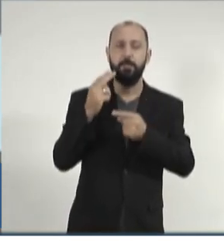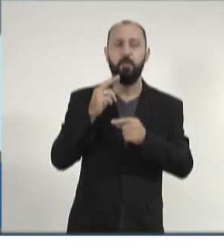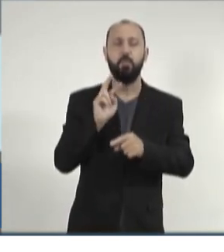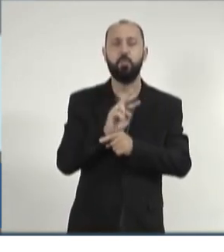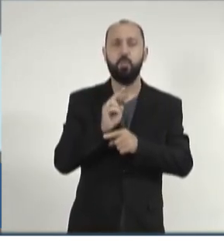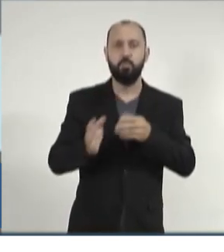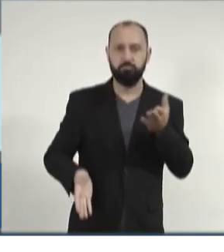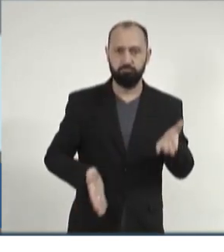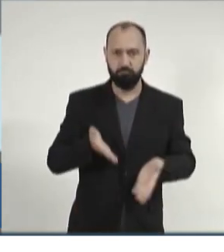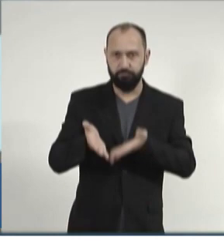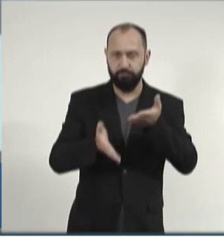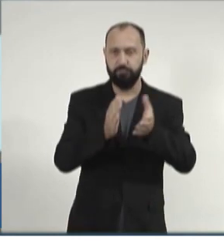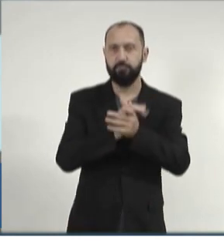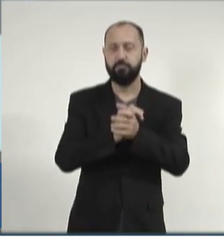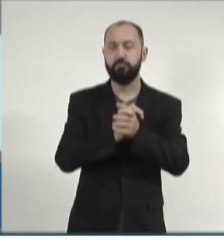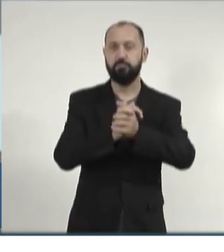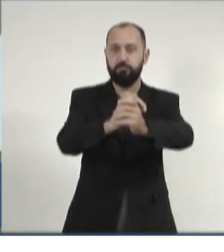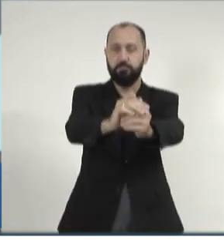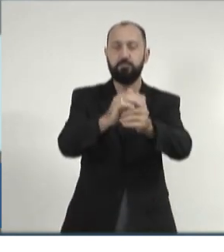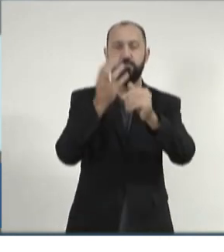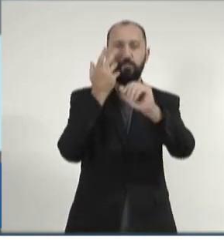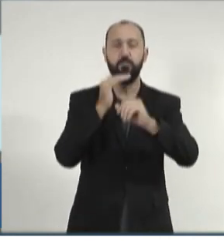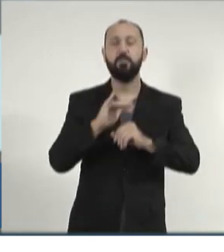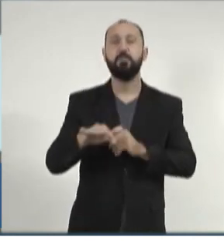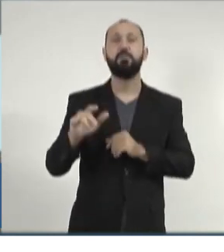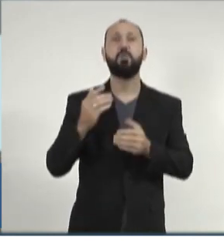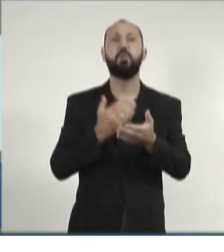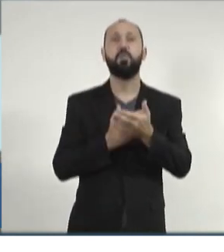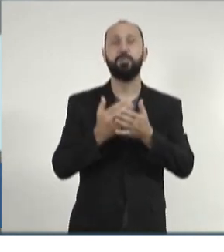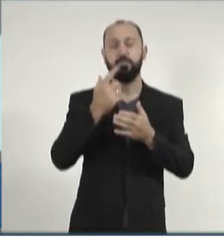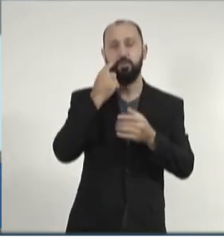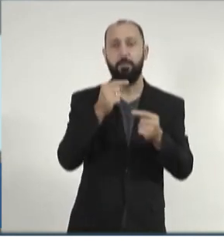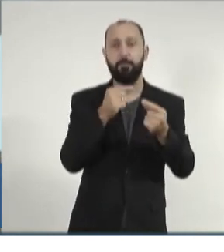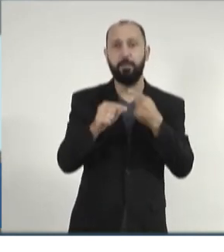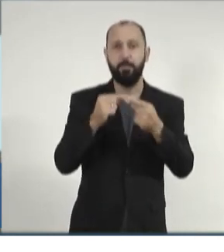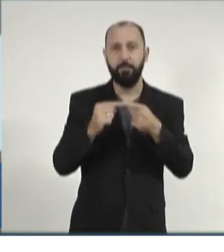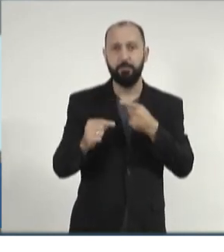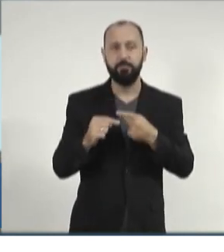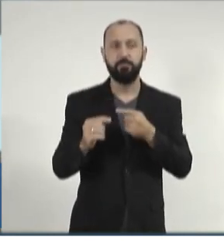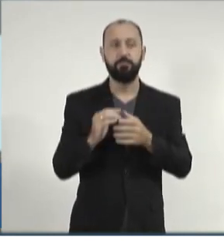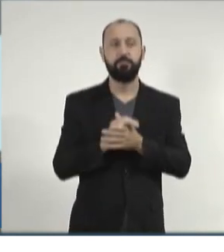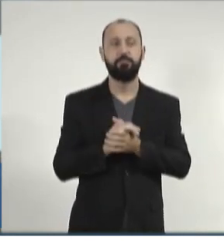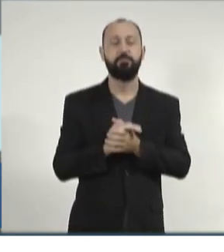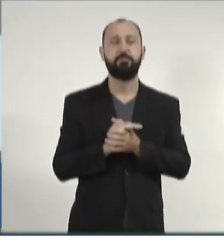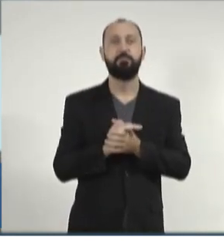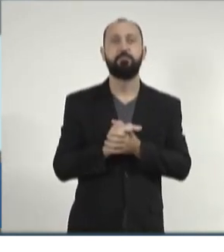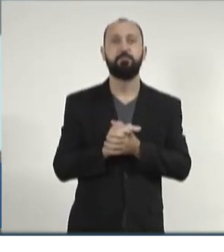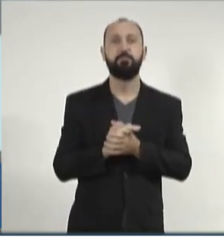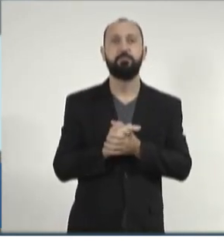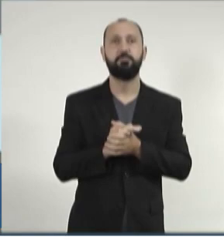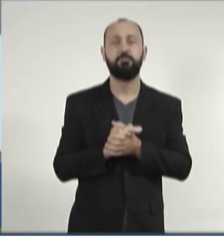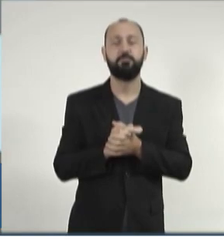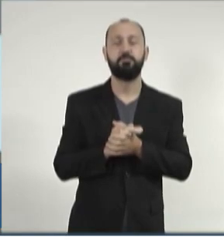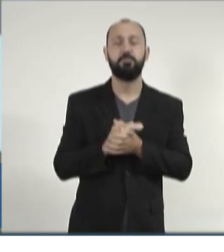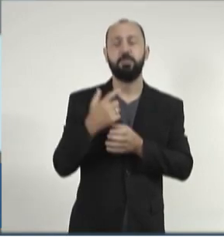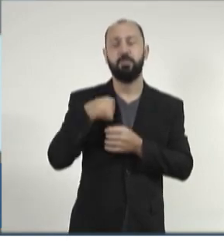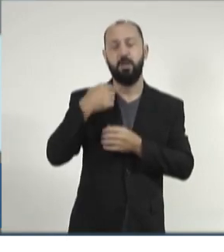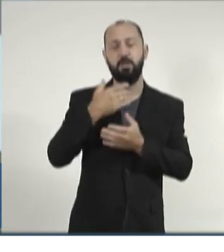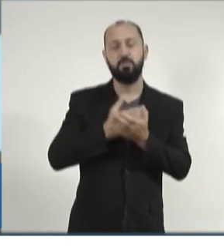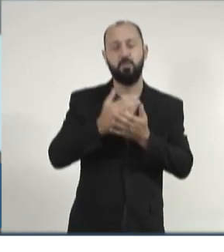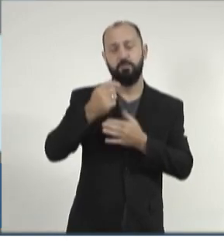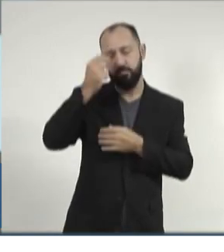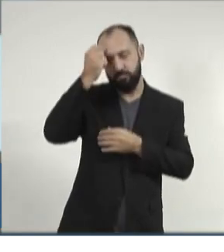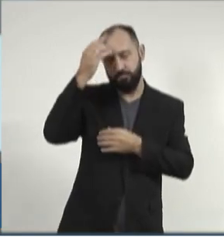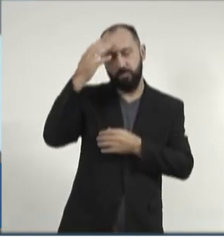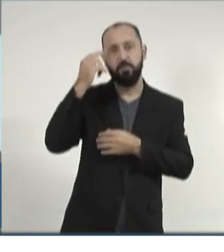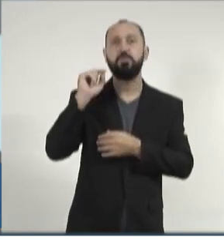tratamentos médicos dela. As crianças começaram a passar por privações. E a ficha só foi cair